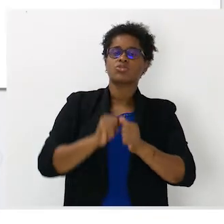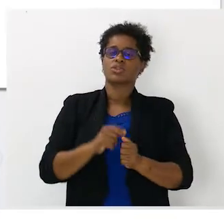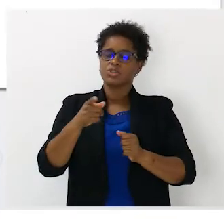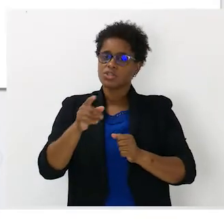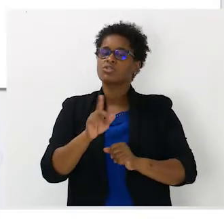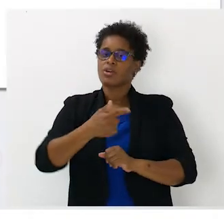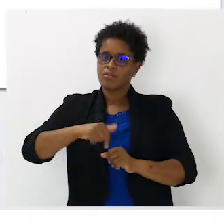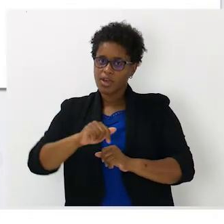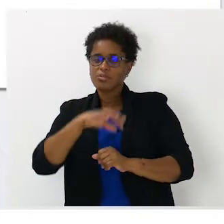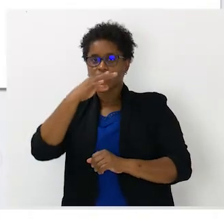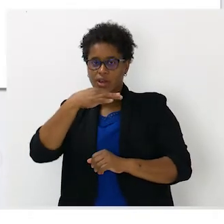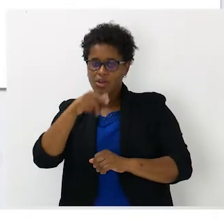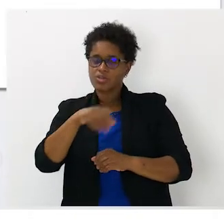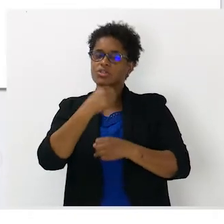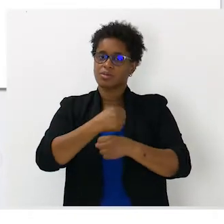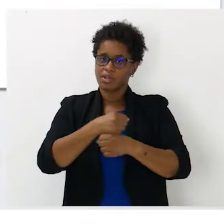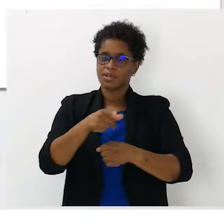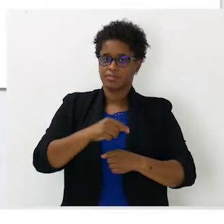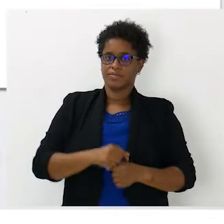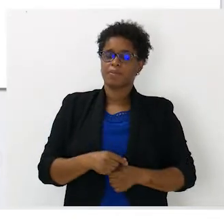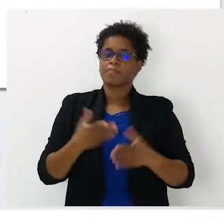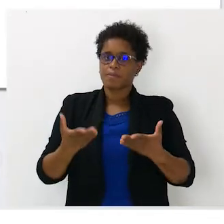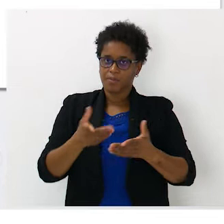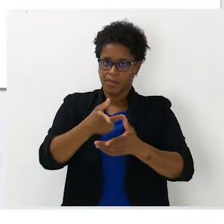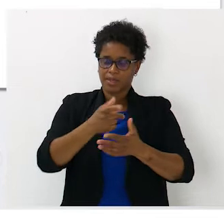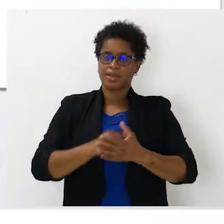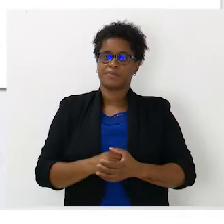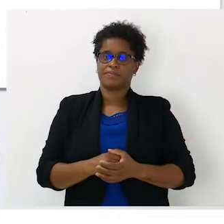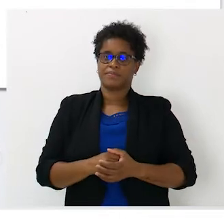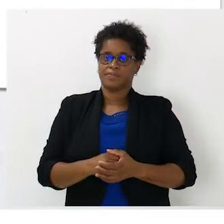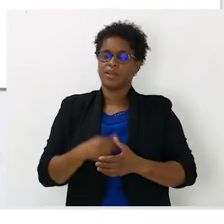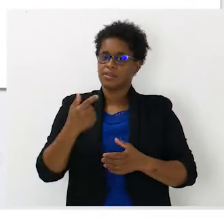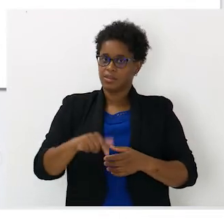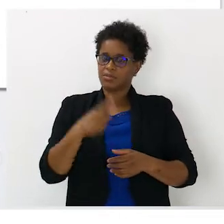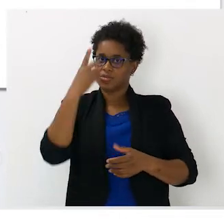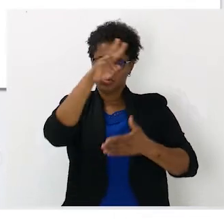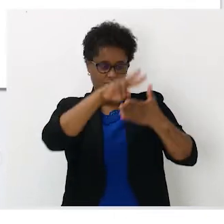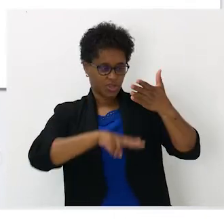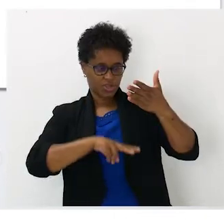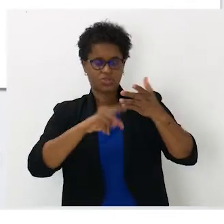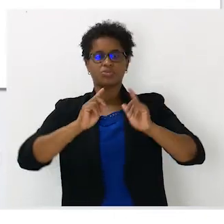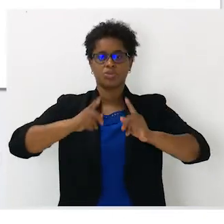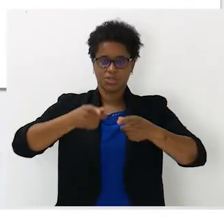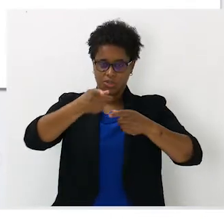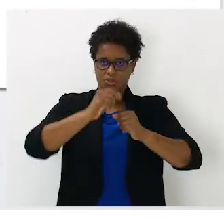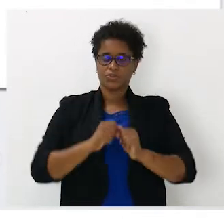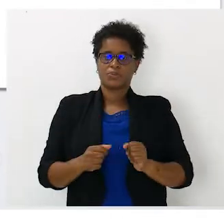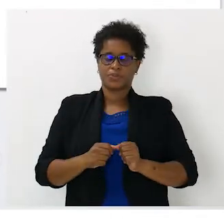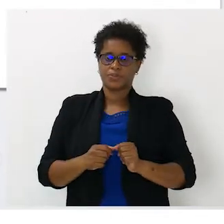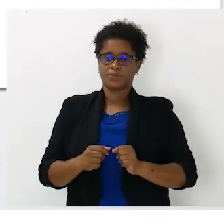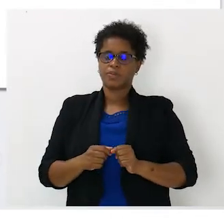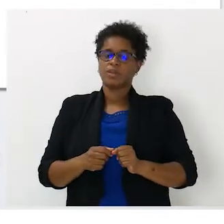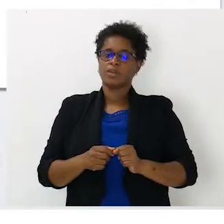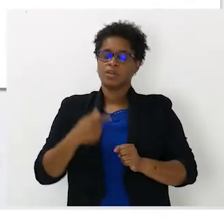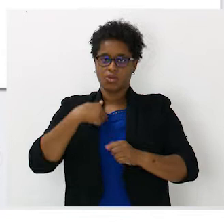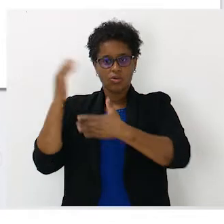vamos tratar hoje. Sendo para tal, temos um texto introdutório que